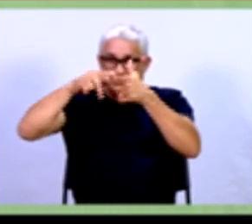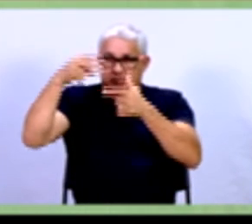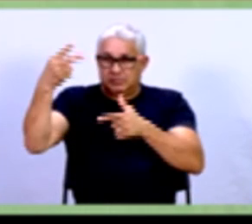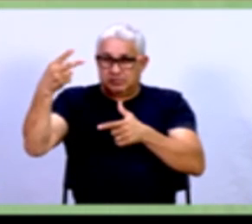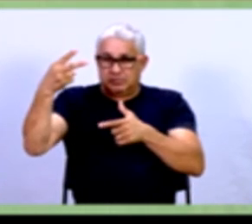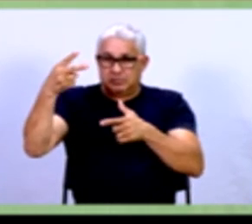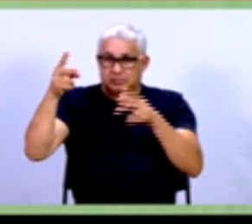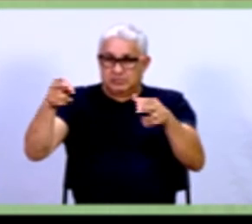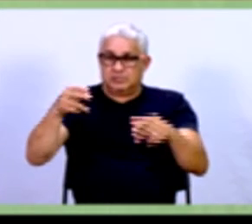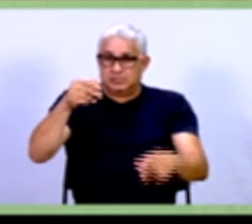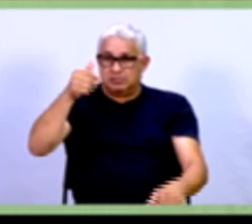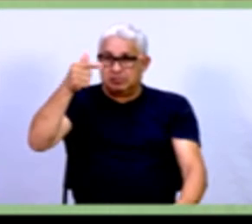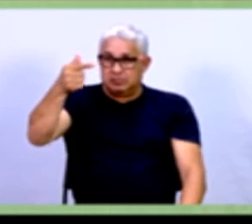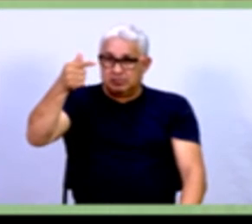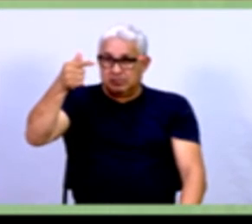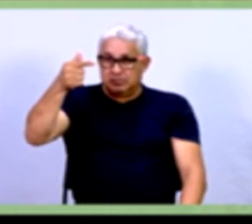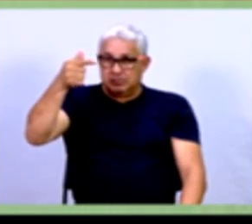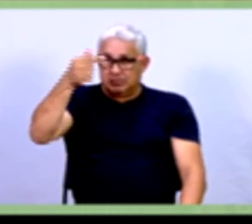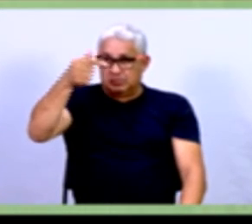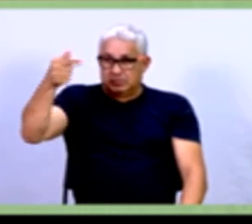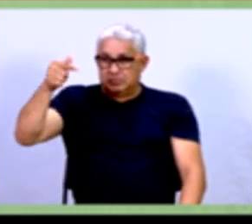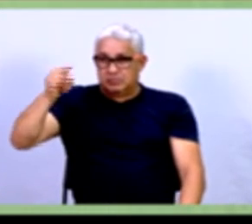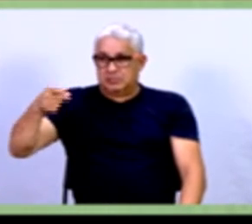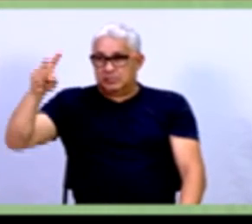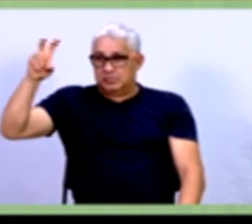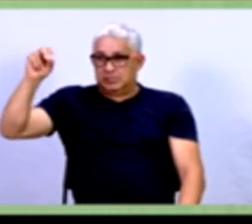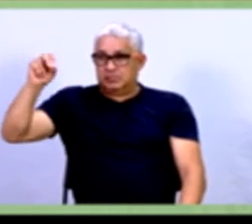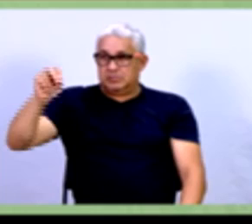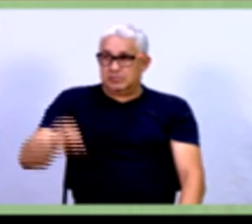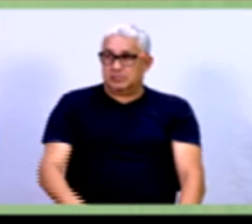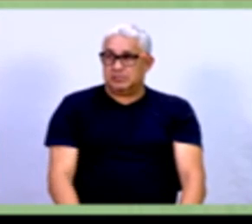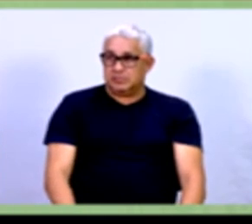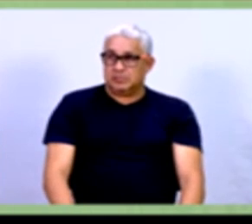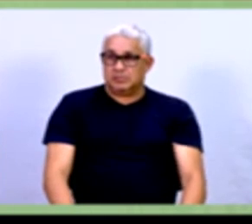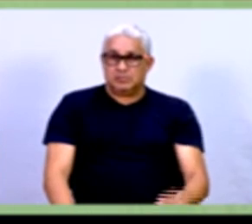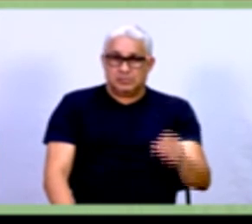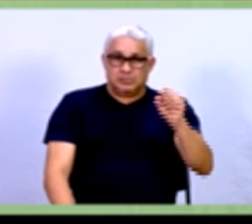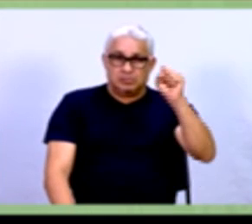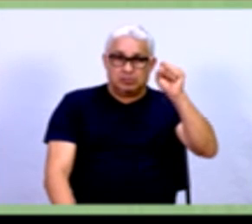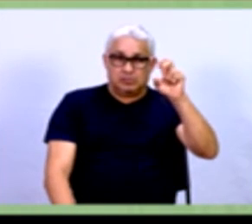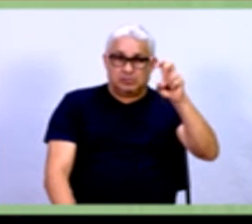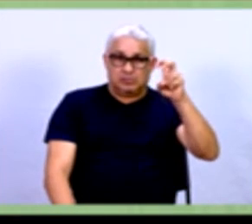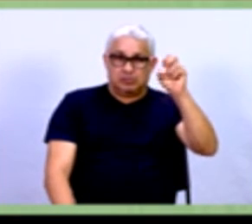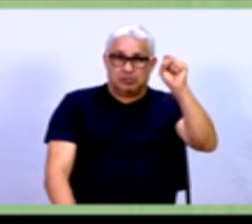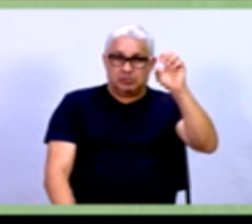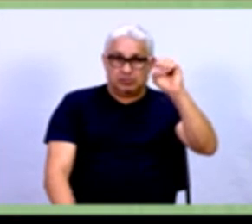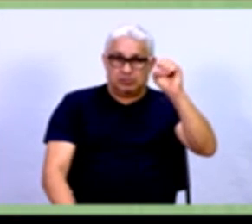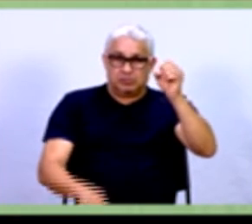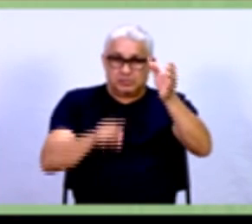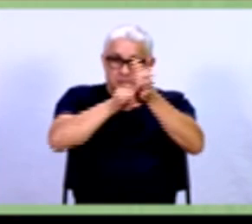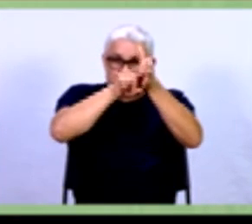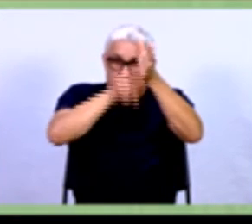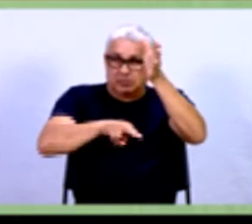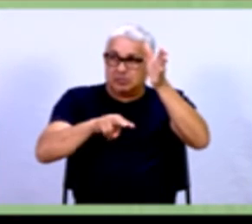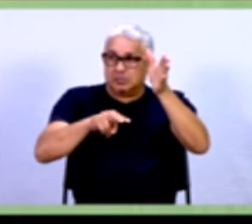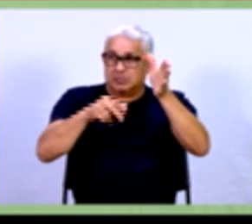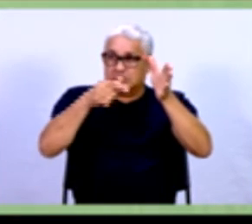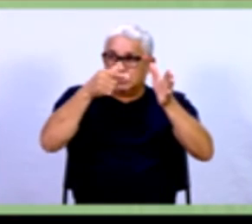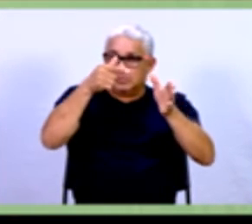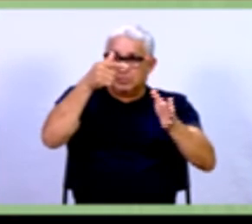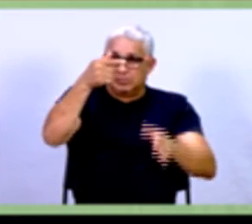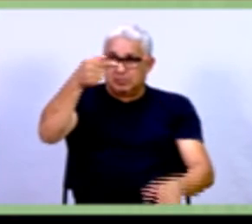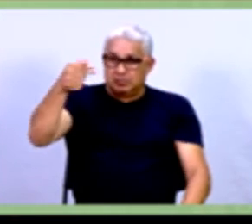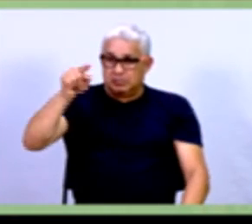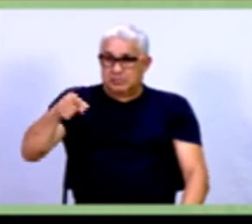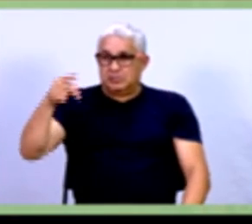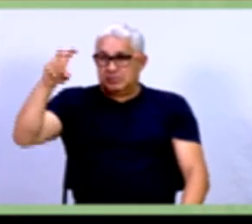vai dar 77,50. A gente pegou 580 menos 77,50 e achou o limite inferior